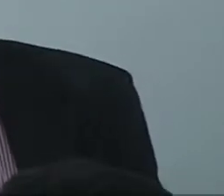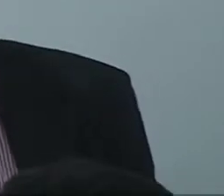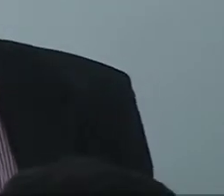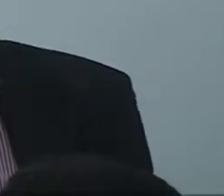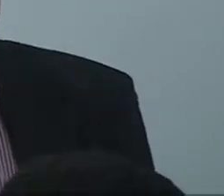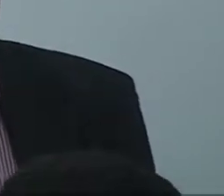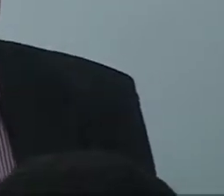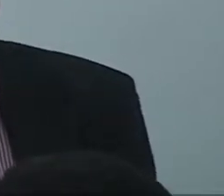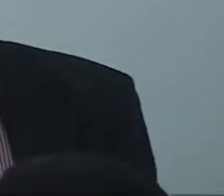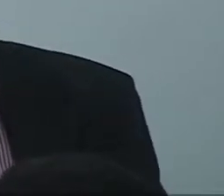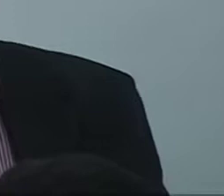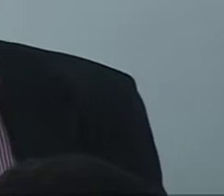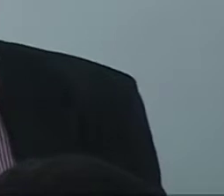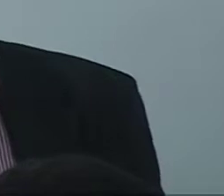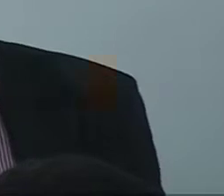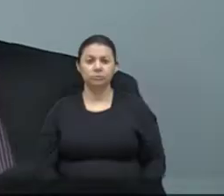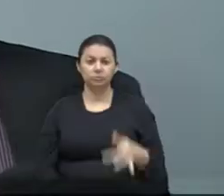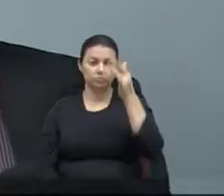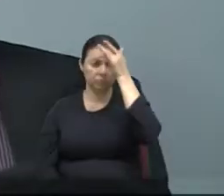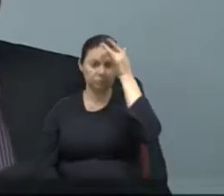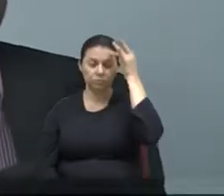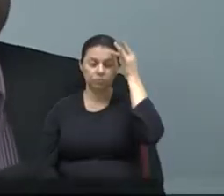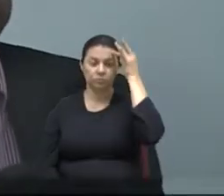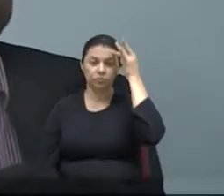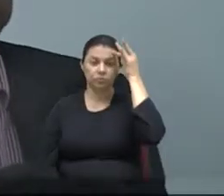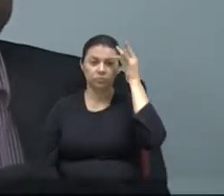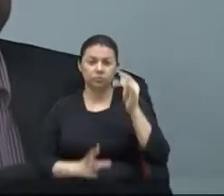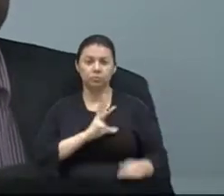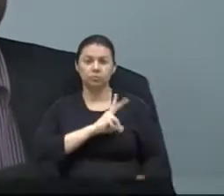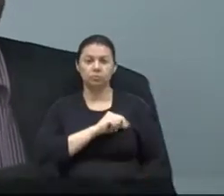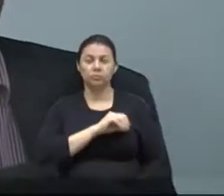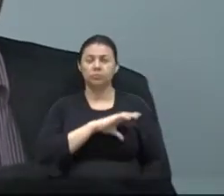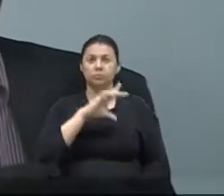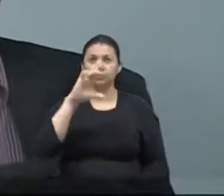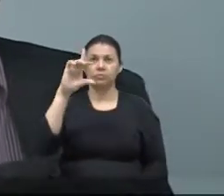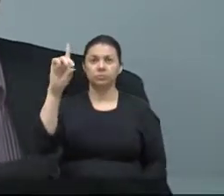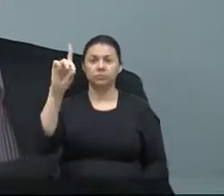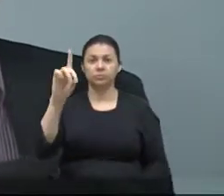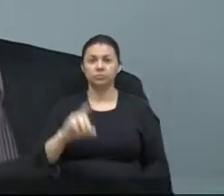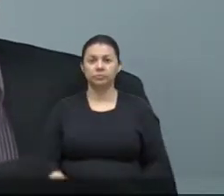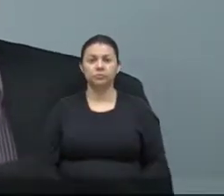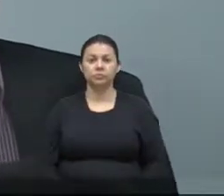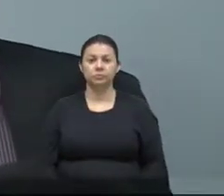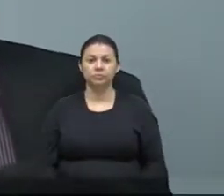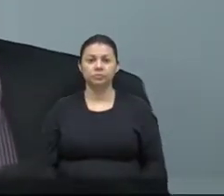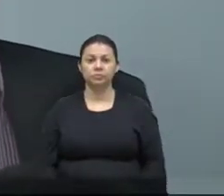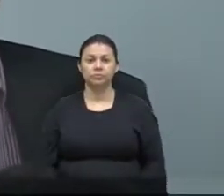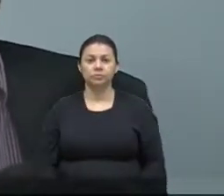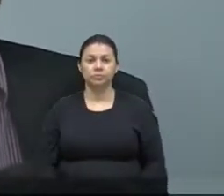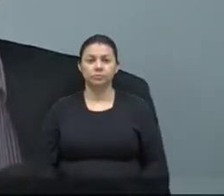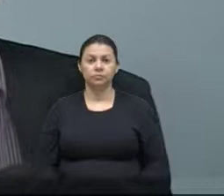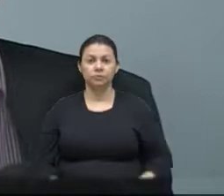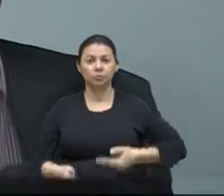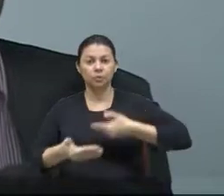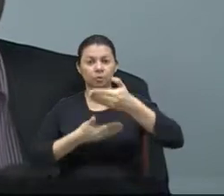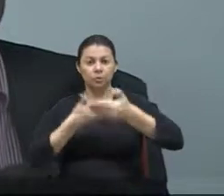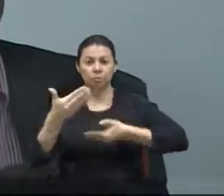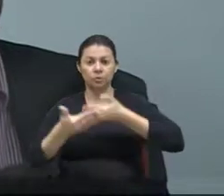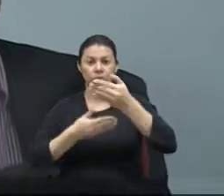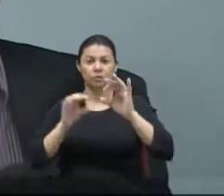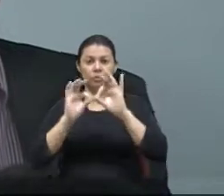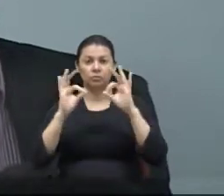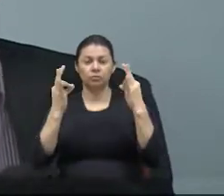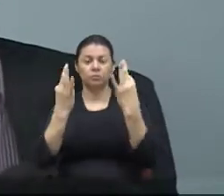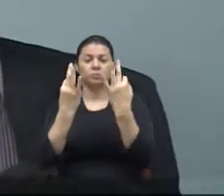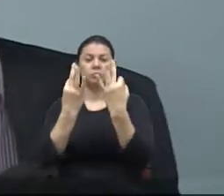aos seus filhos e netos e amigos as maiores alguém podia desejar